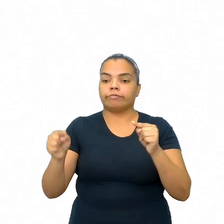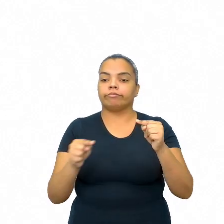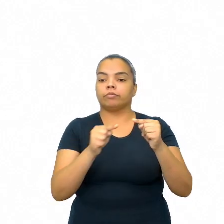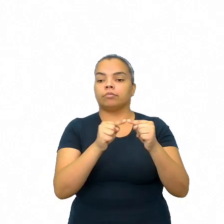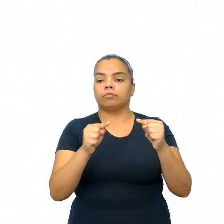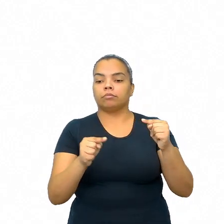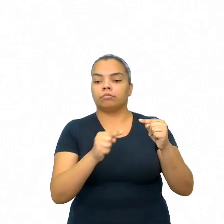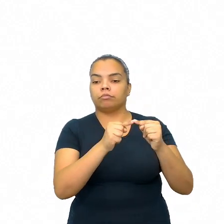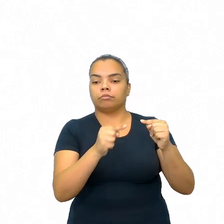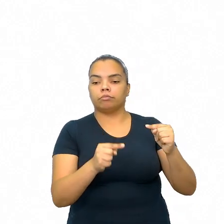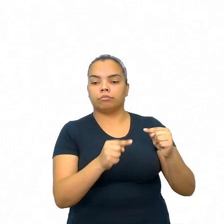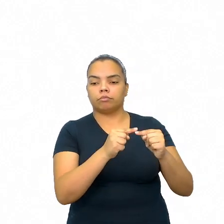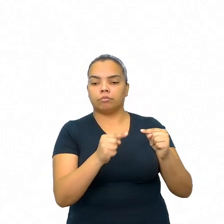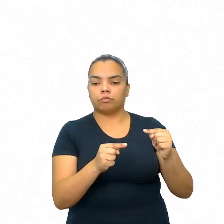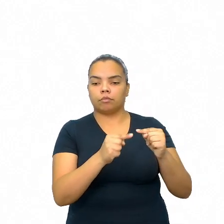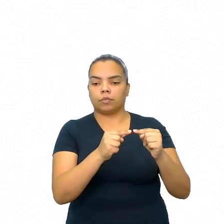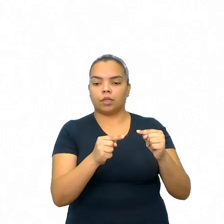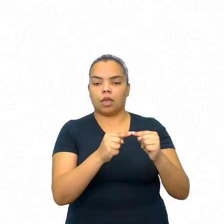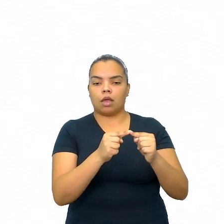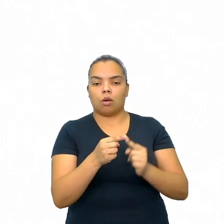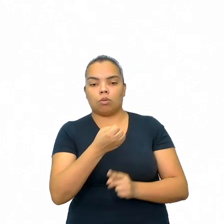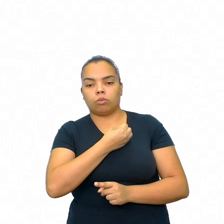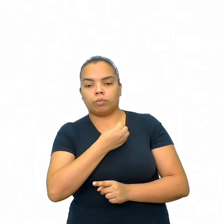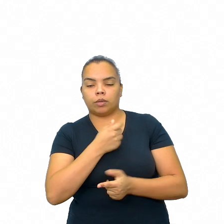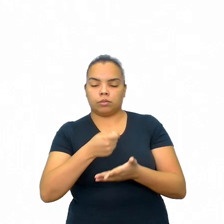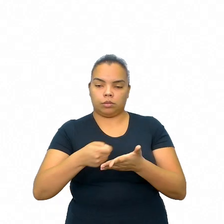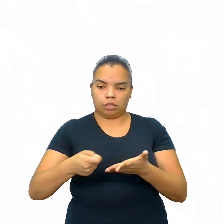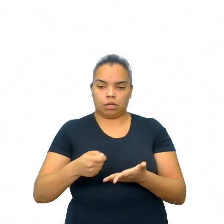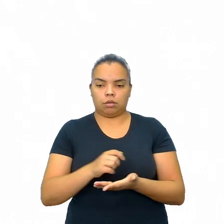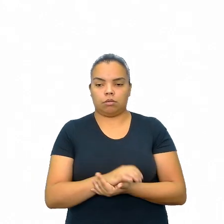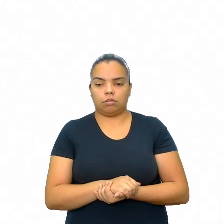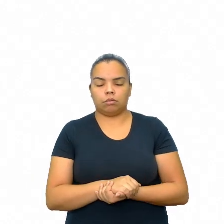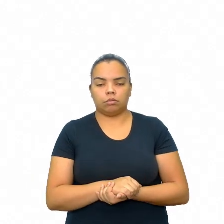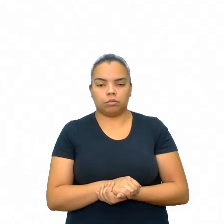número falado com o número escrito.